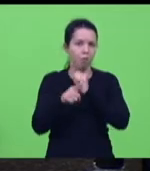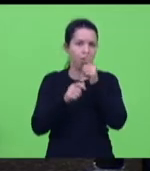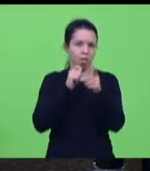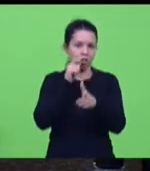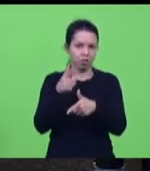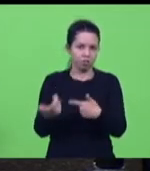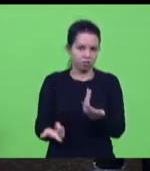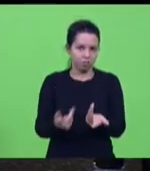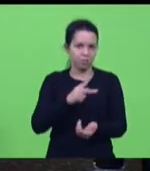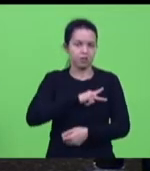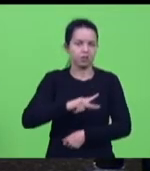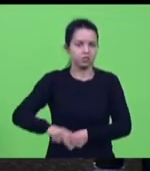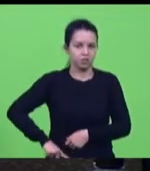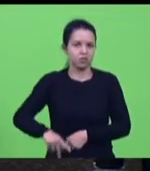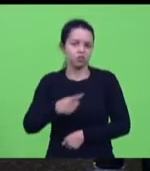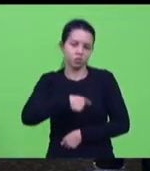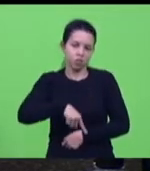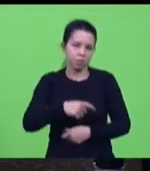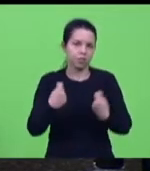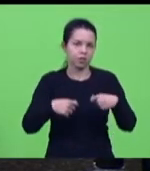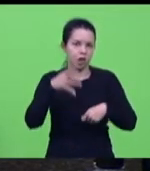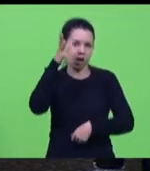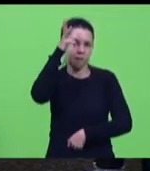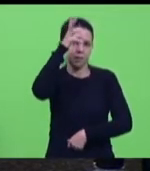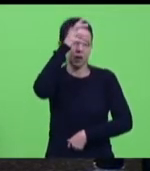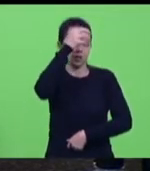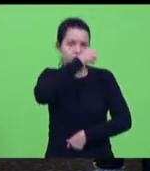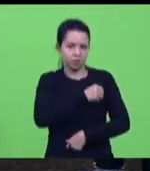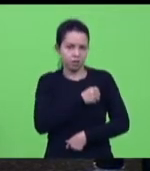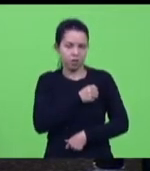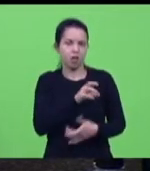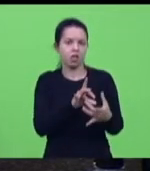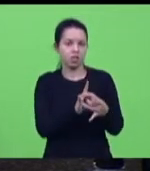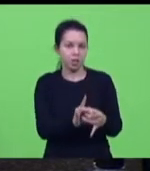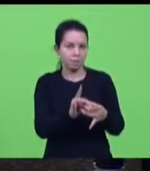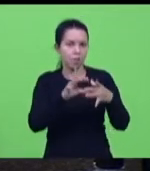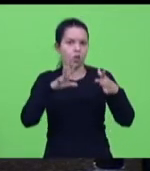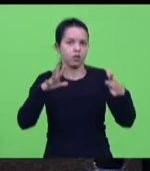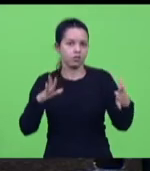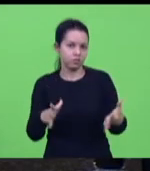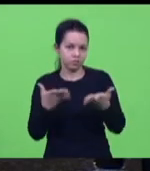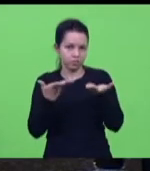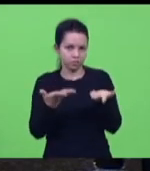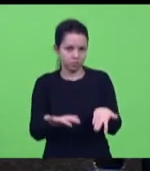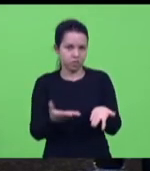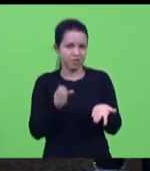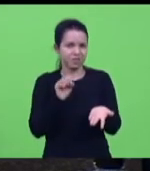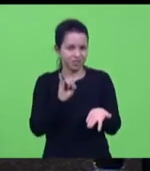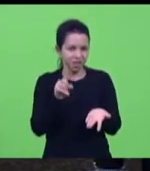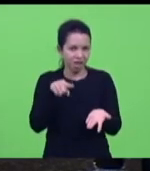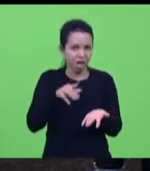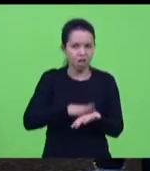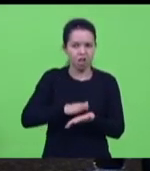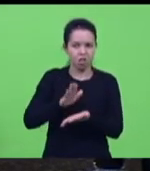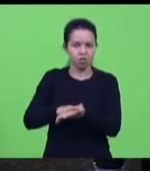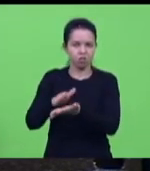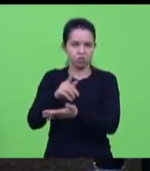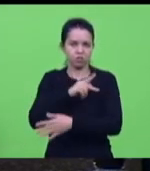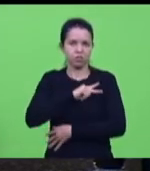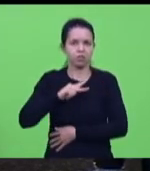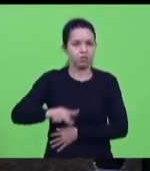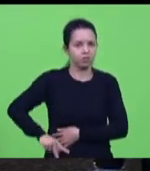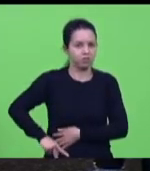gente precisa aprender a lidar com a democracia. Tenho certeza que, se fosse elogio ao presidente, nós não teríamos essa